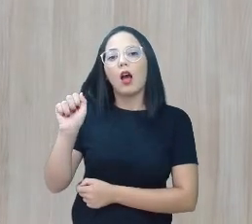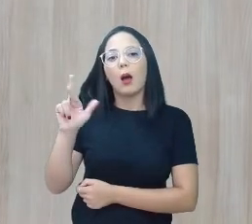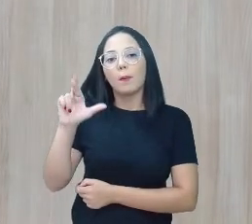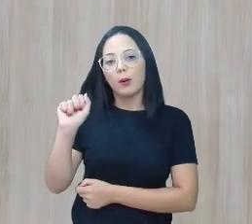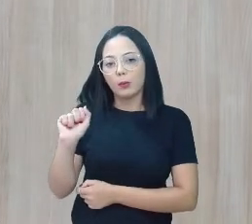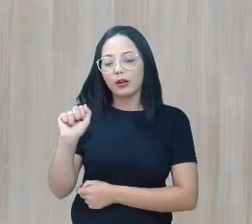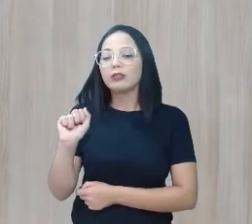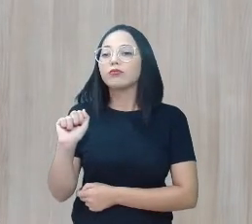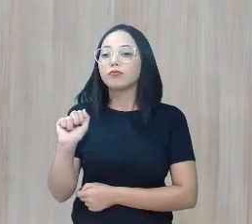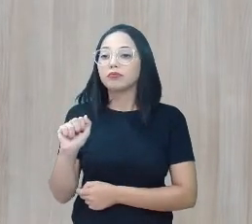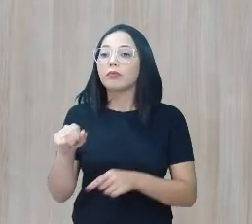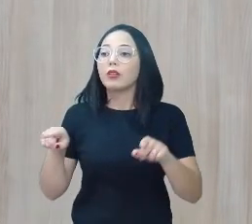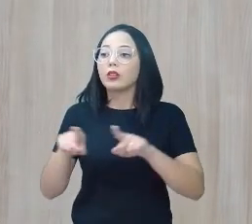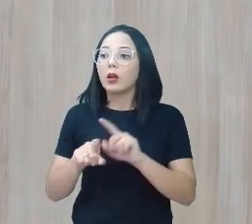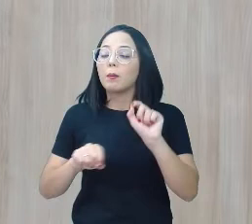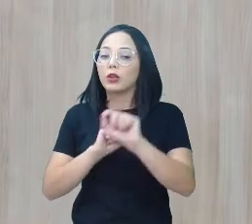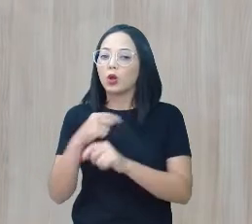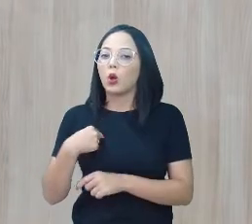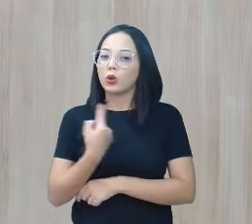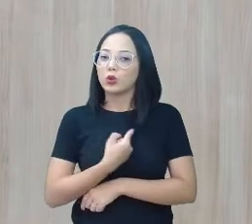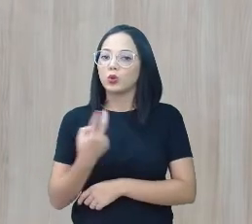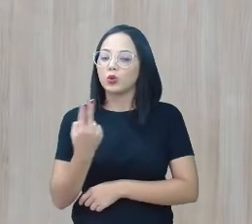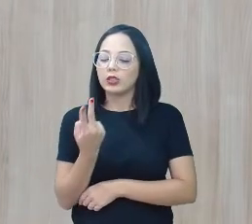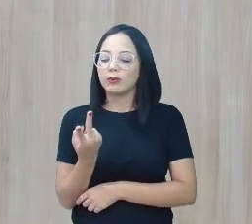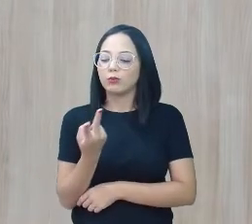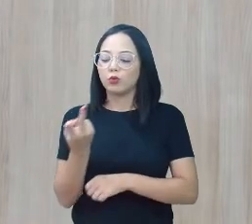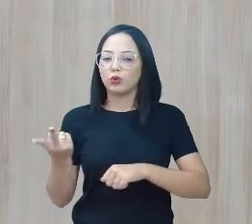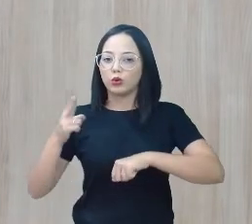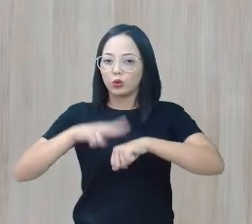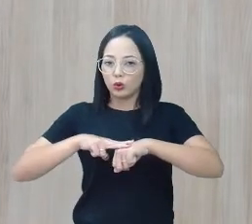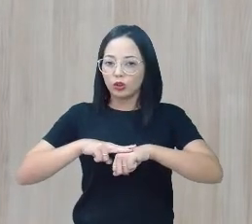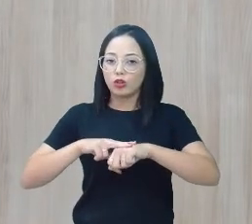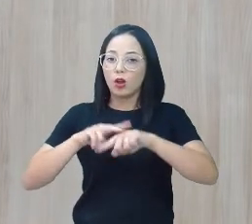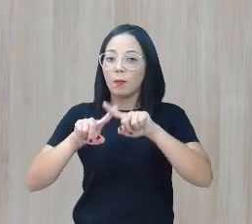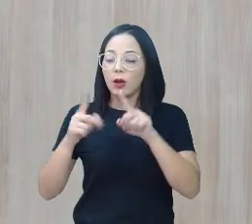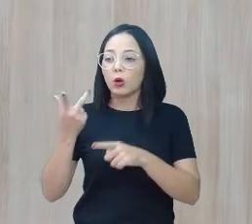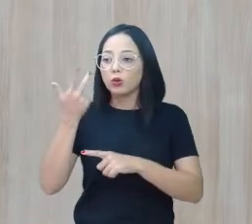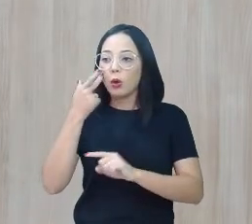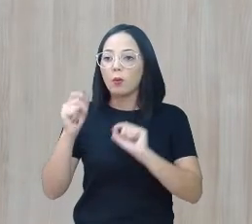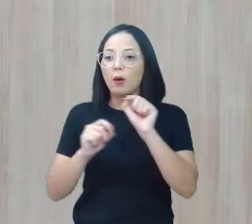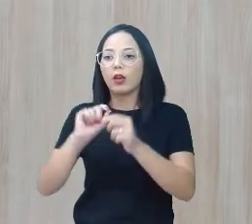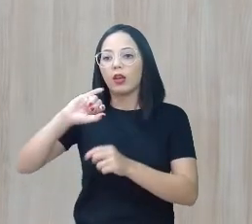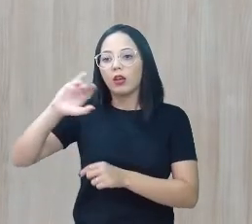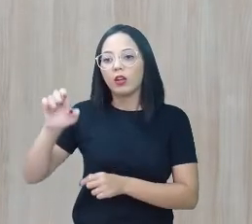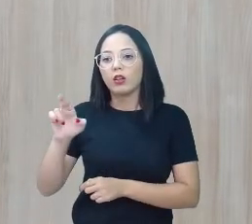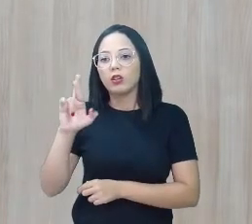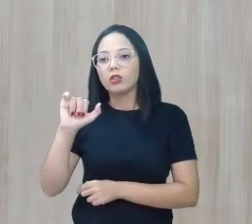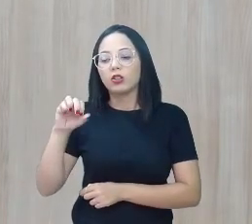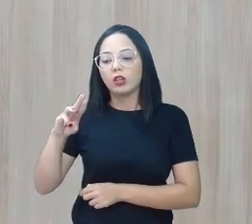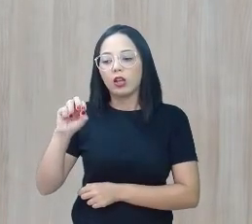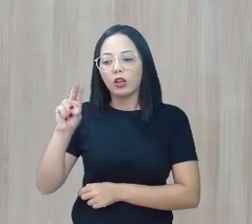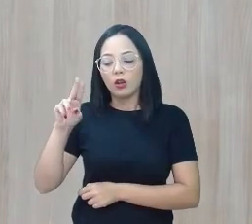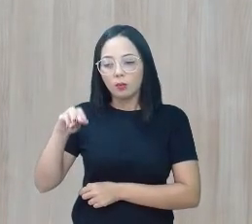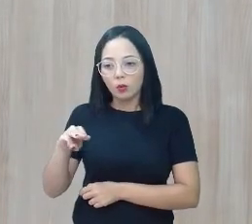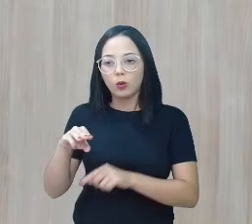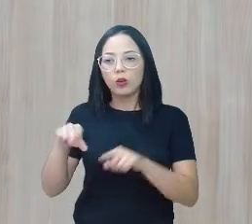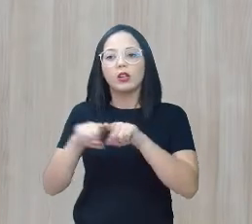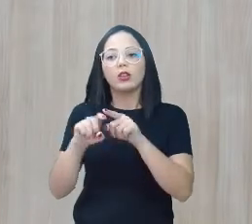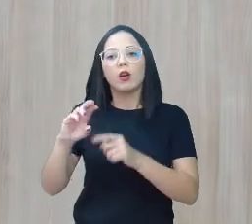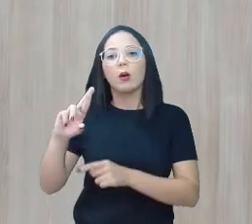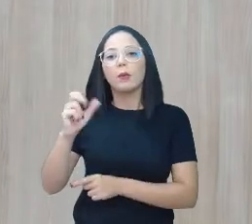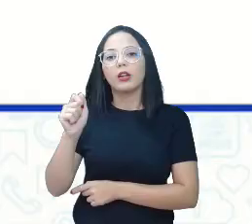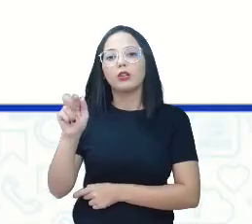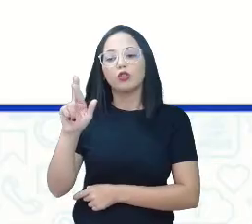abóbora. Aqui usamos os dois, mas geralmente o normal é jerimum. Então, a charque, não é?